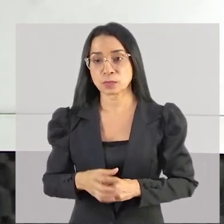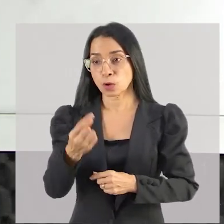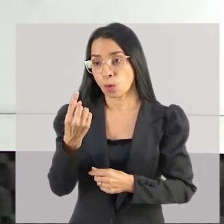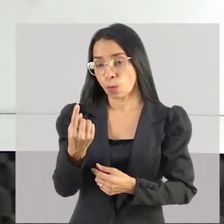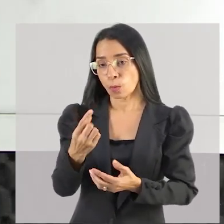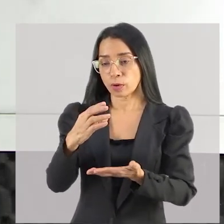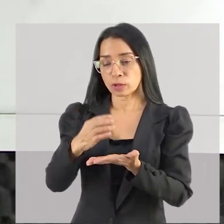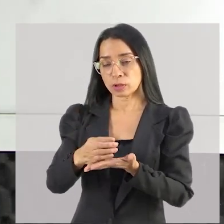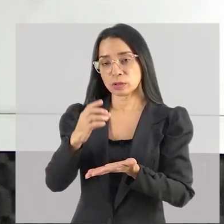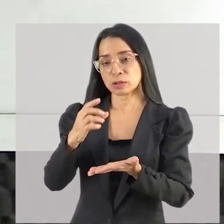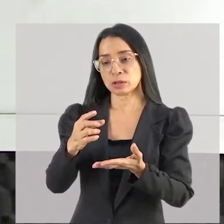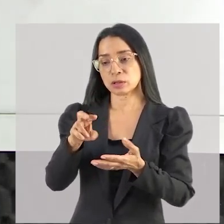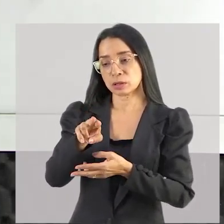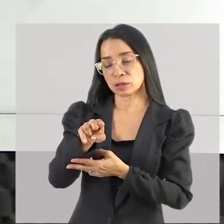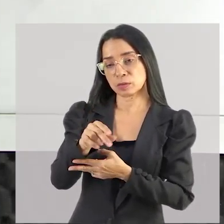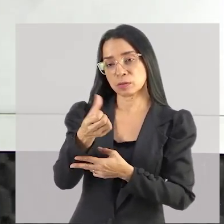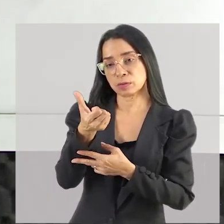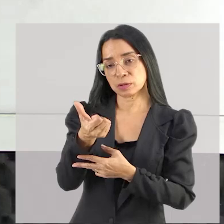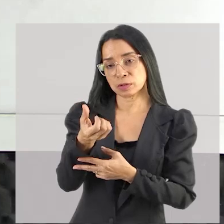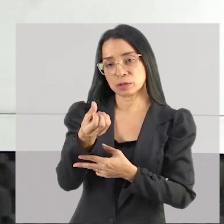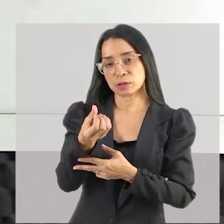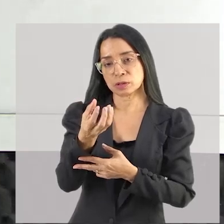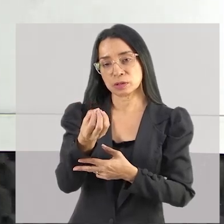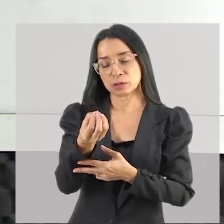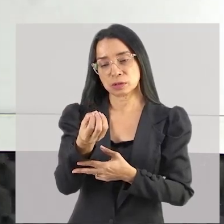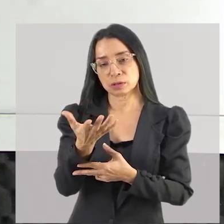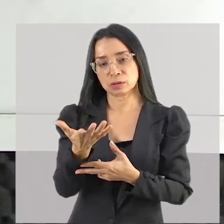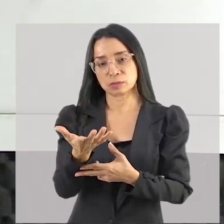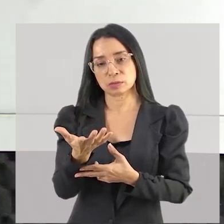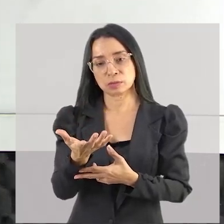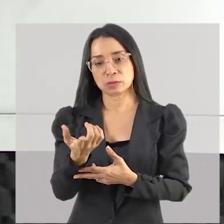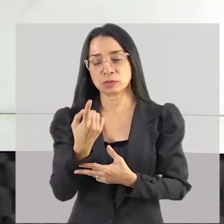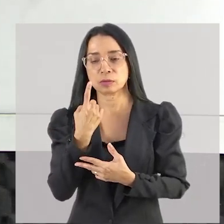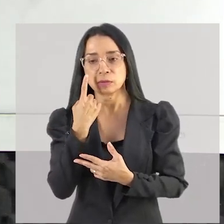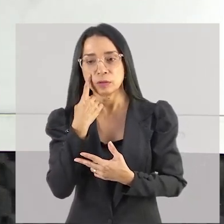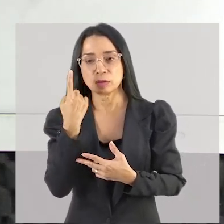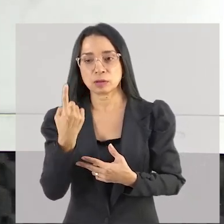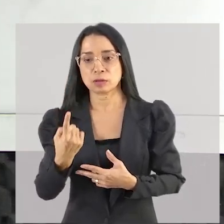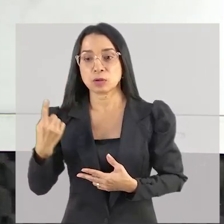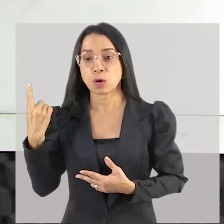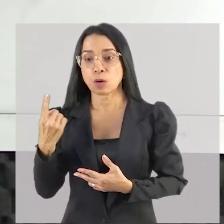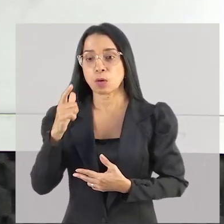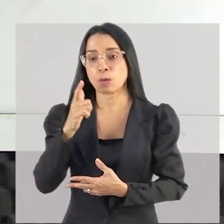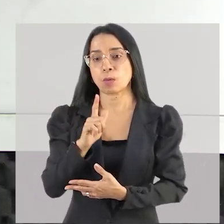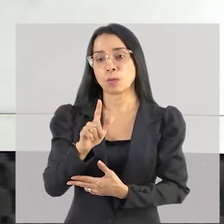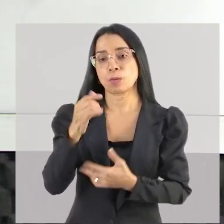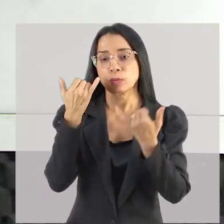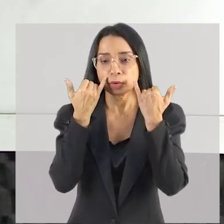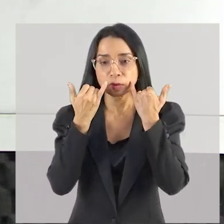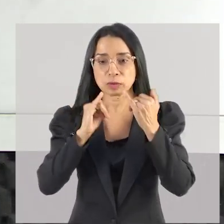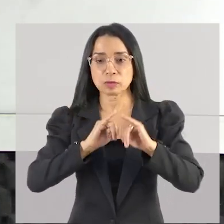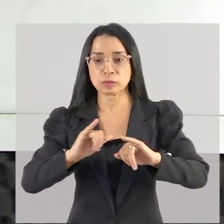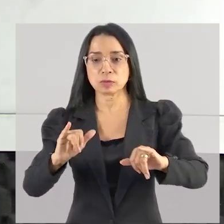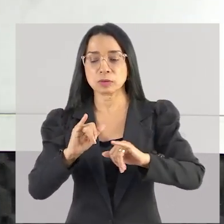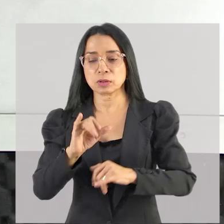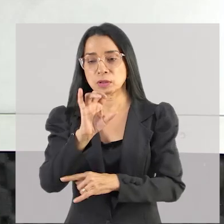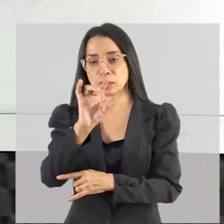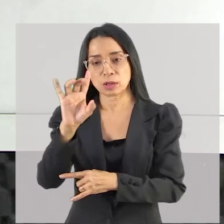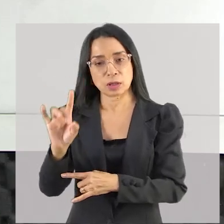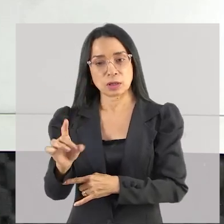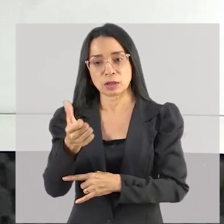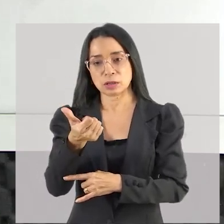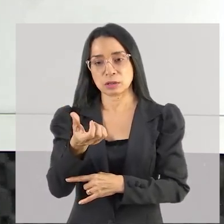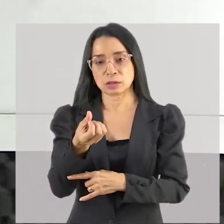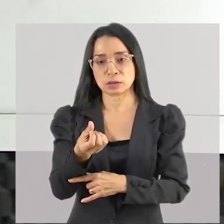xícara corresponde a quanto? A 160 gramas. Olha só, outra informação. Ele disse que a cada 16 gramas de